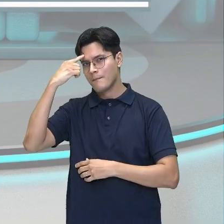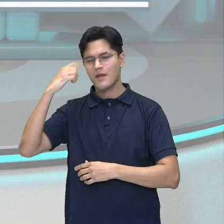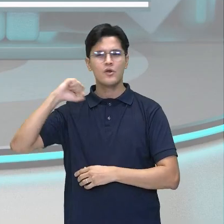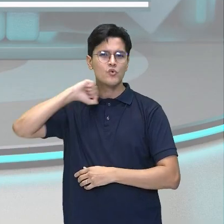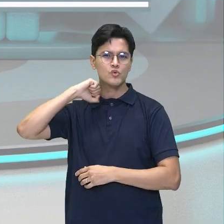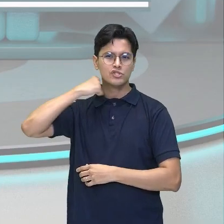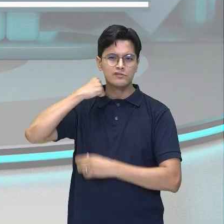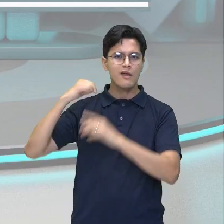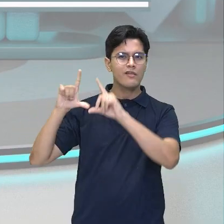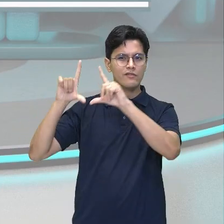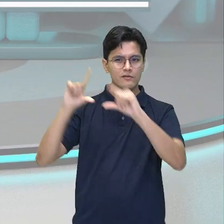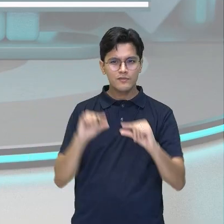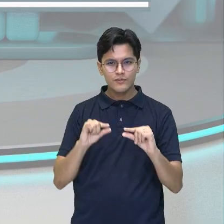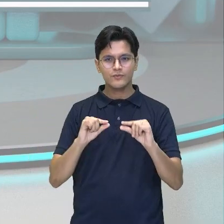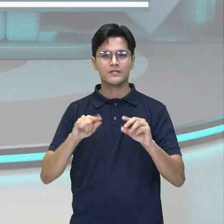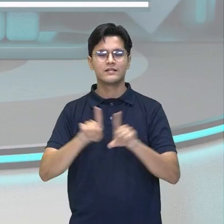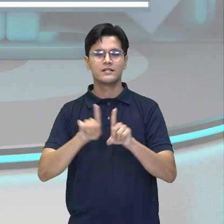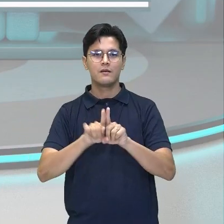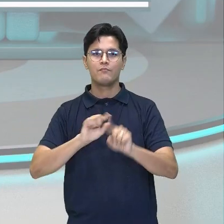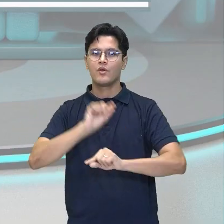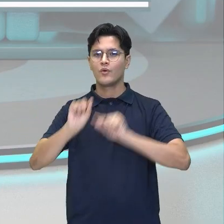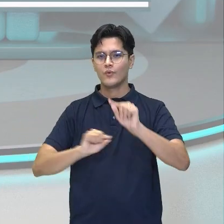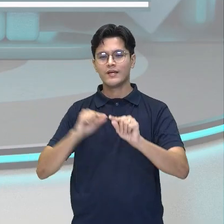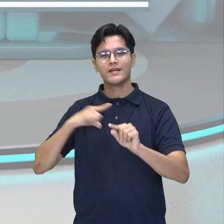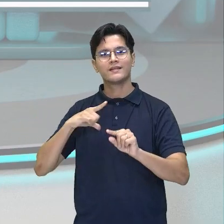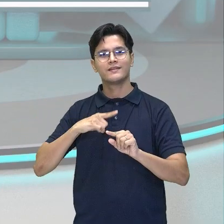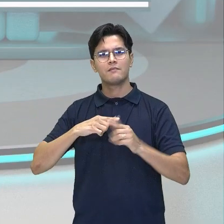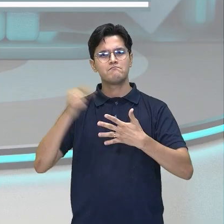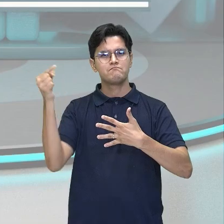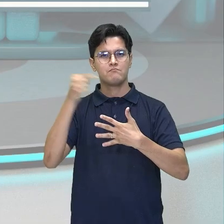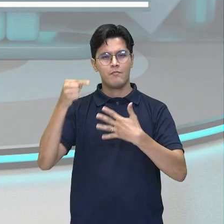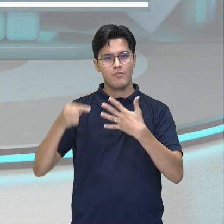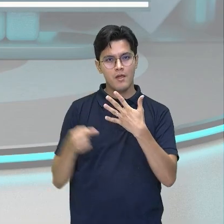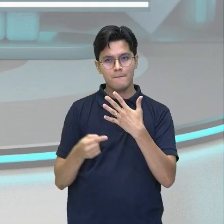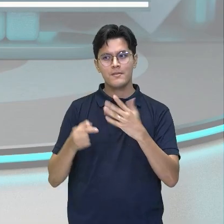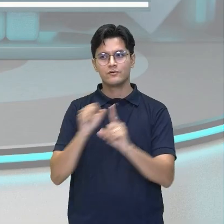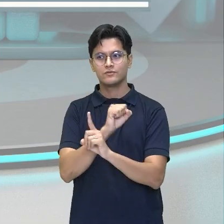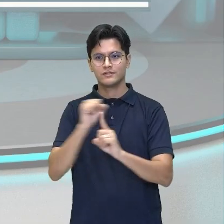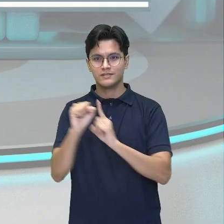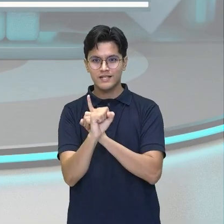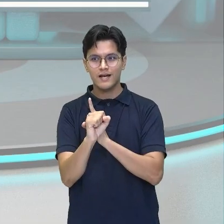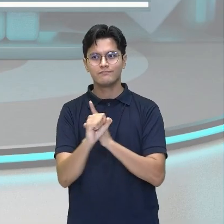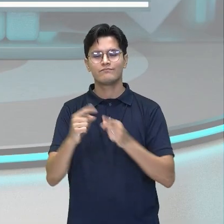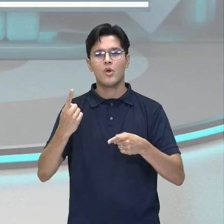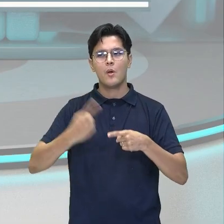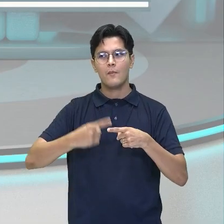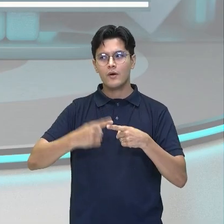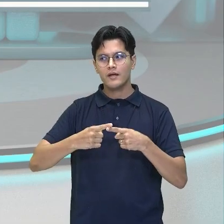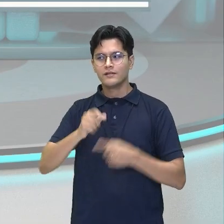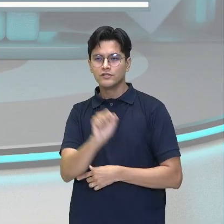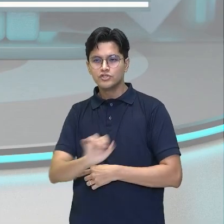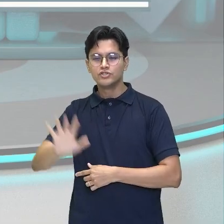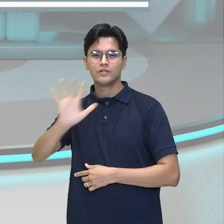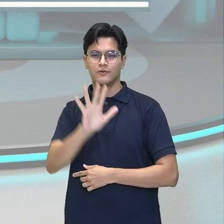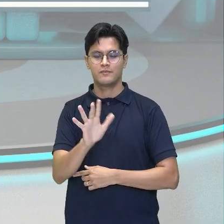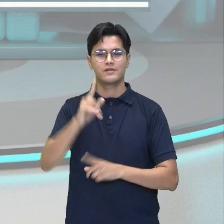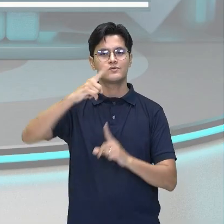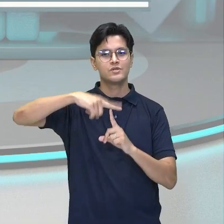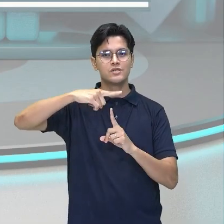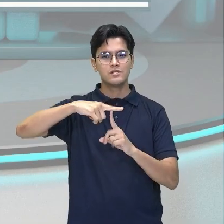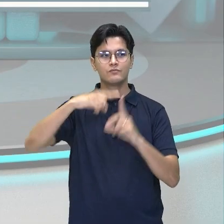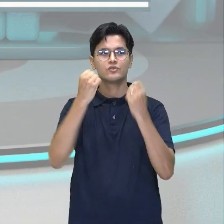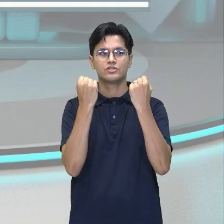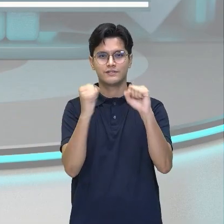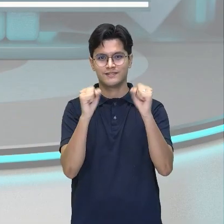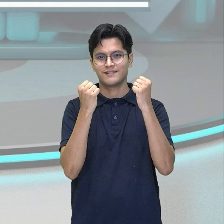ela abrange esses aspectos sociais, porque geralmente a ginástica não competitiva, esses estilos de ginástica, eles